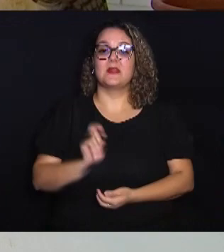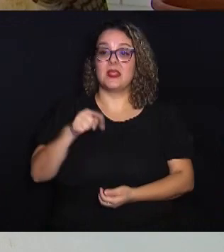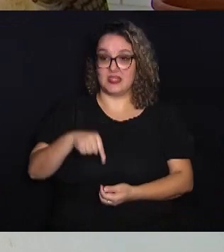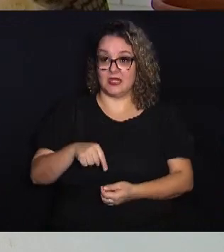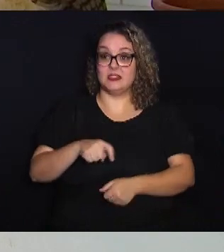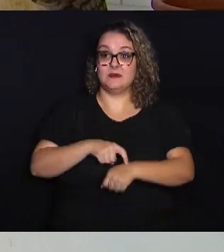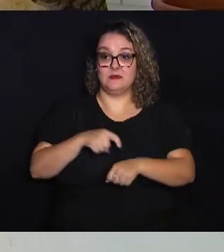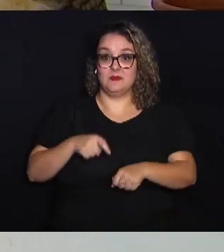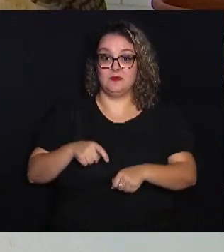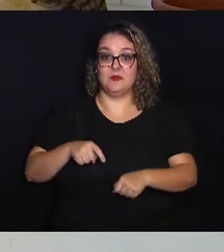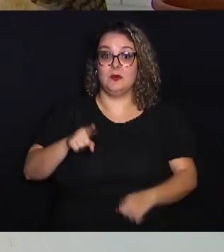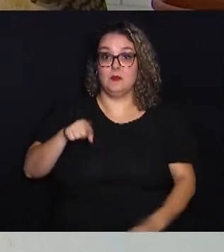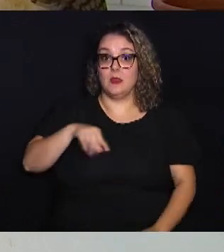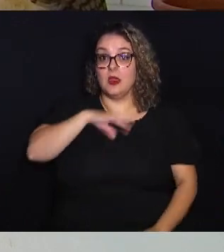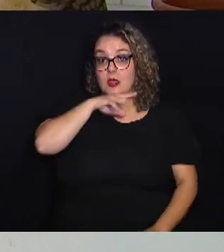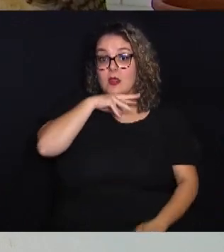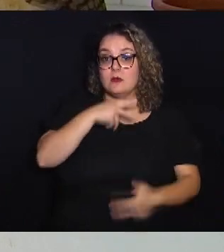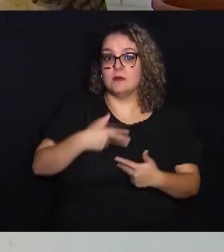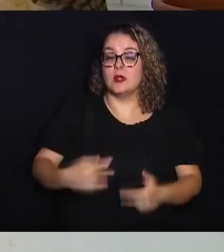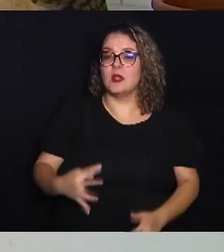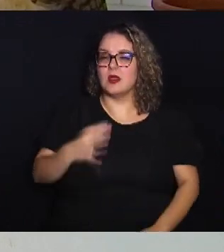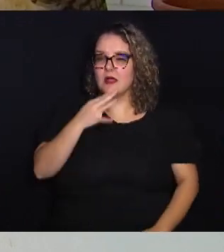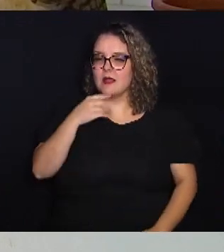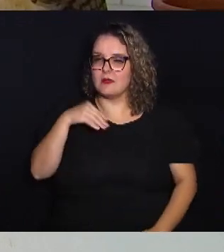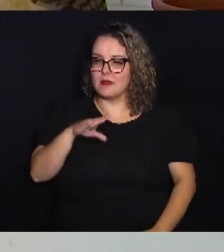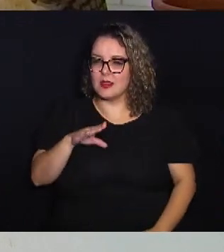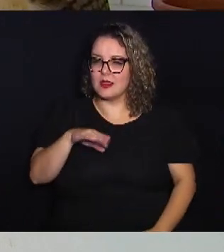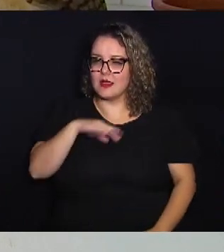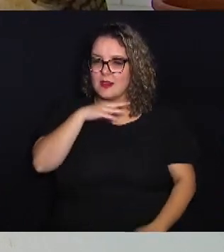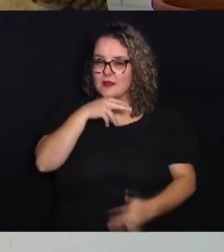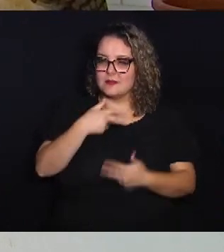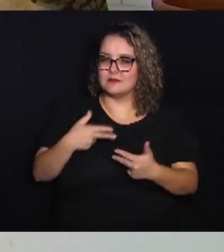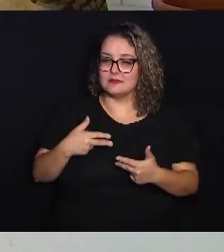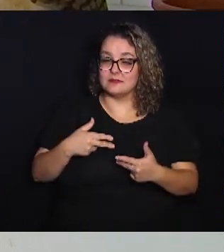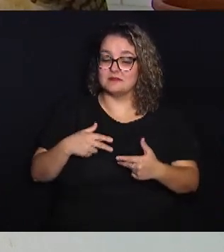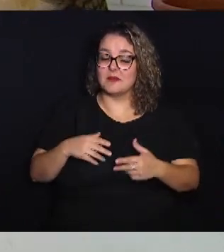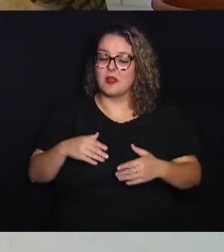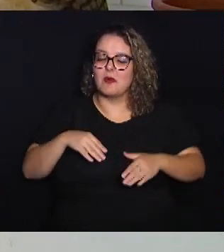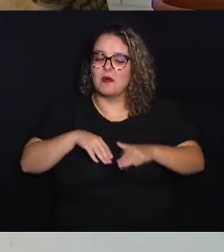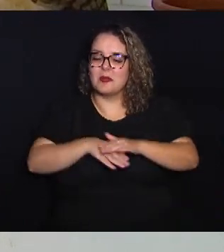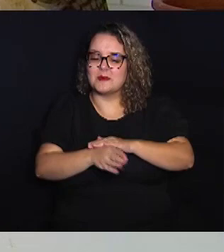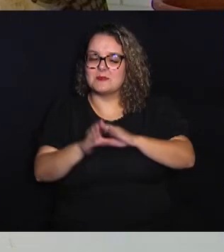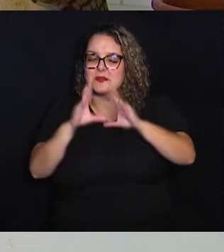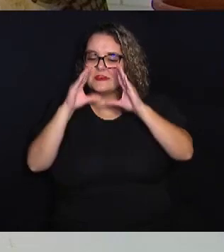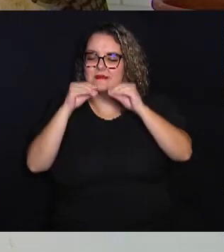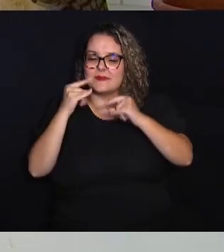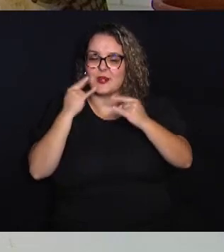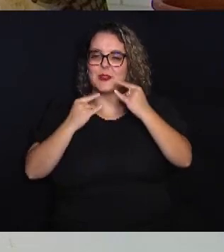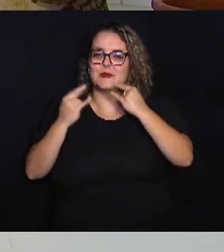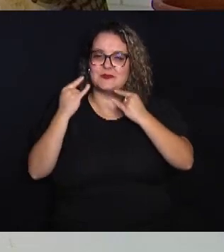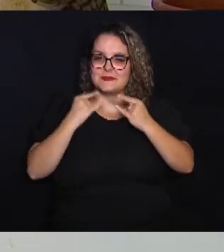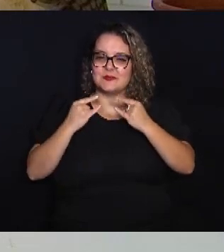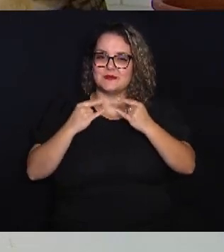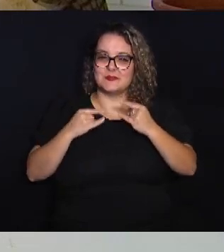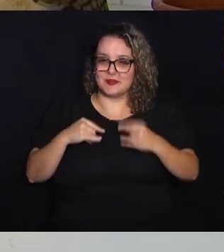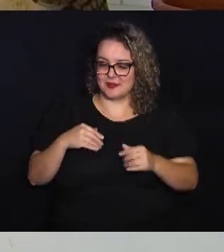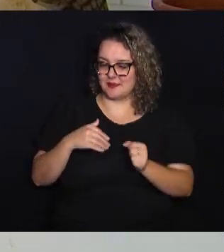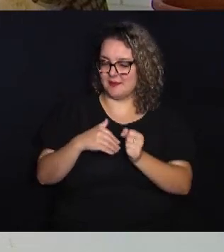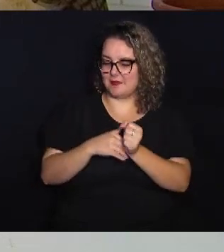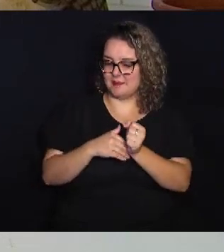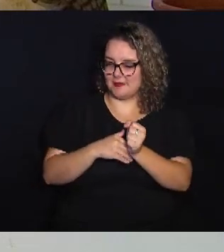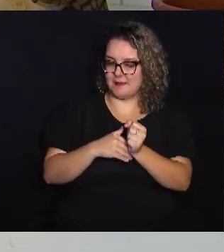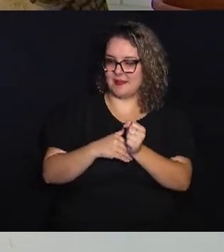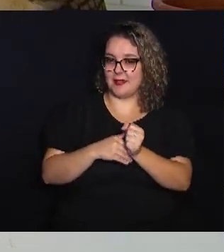Nesse episódio do É o Bicho, você vai conhecer mais sobre um animal de hábito noturno muito interessante e